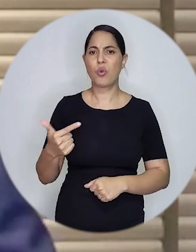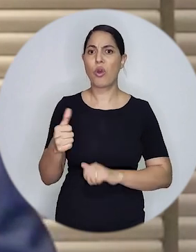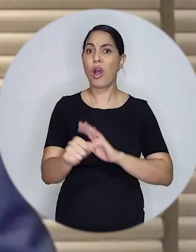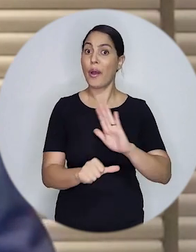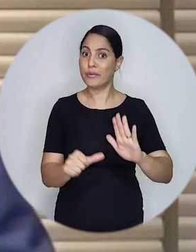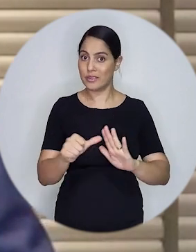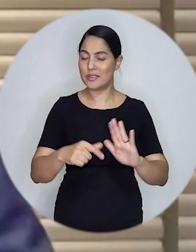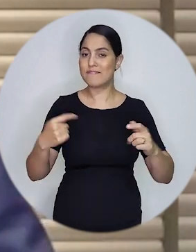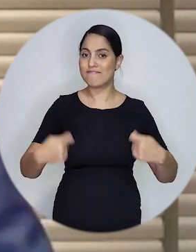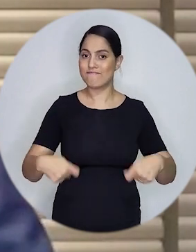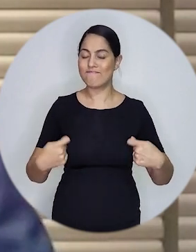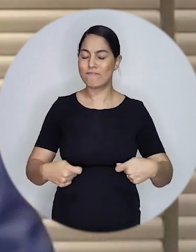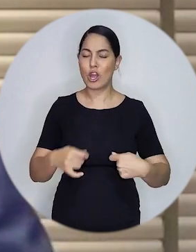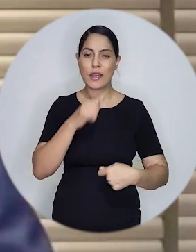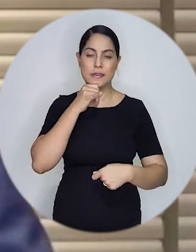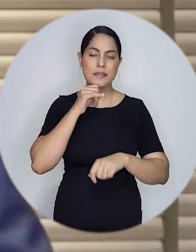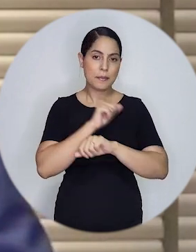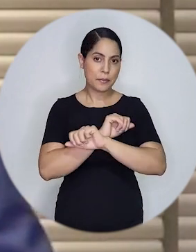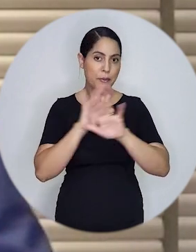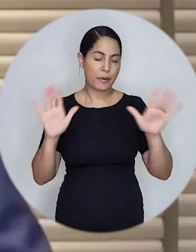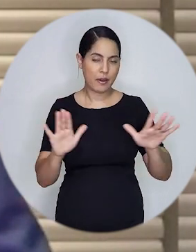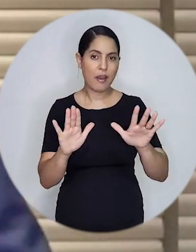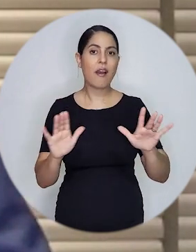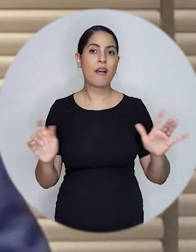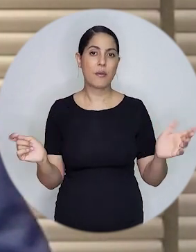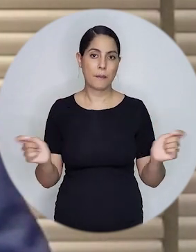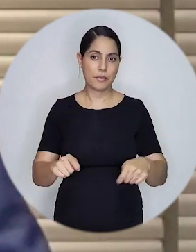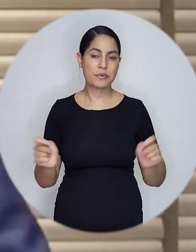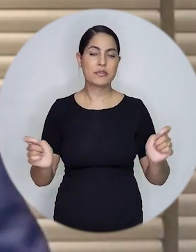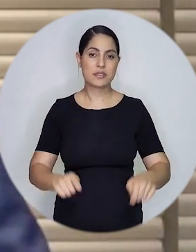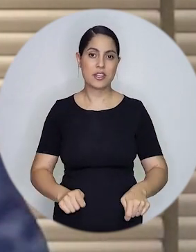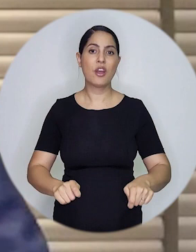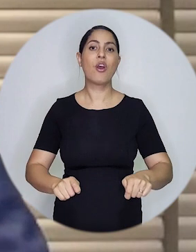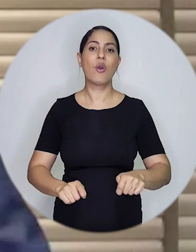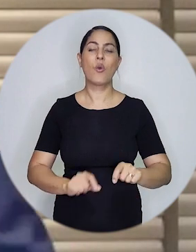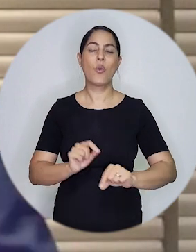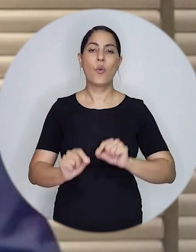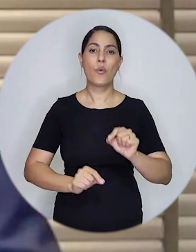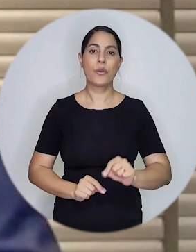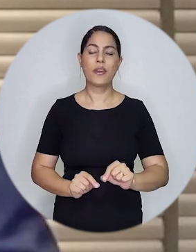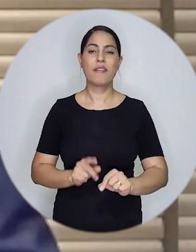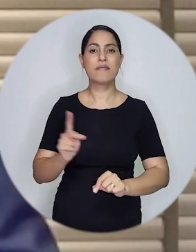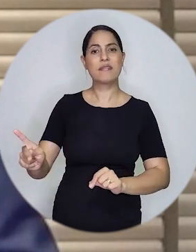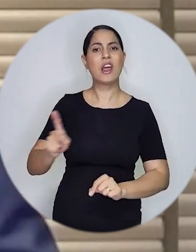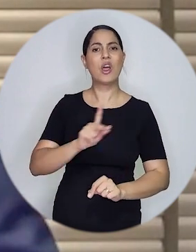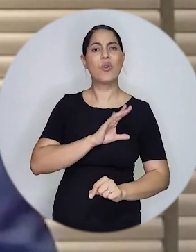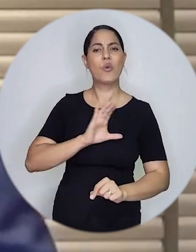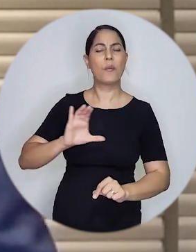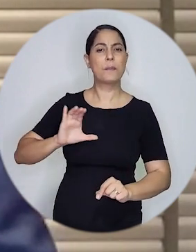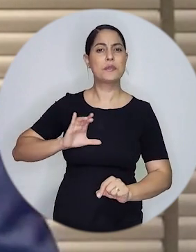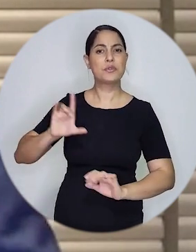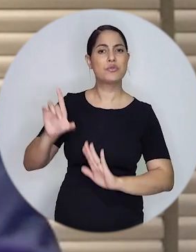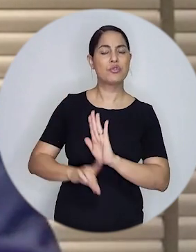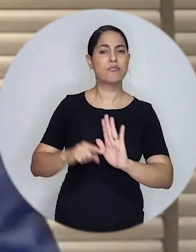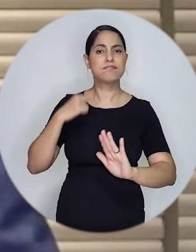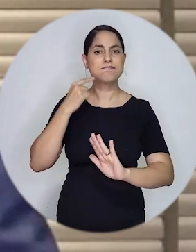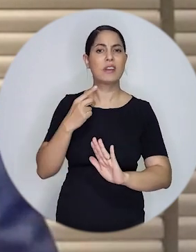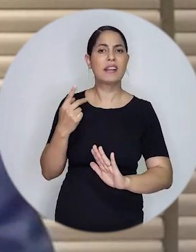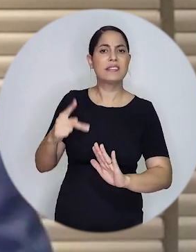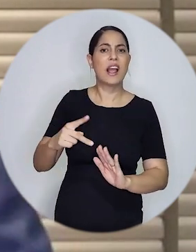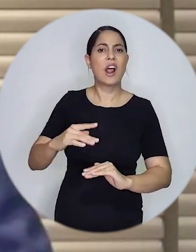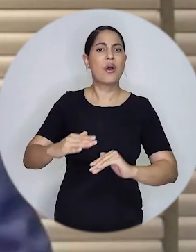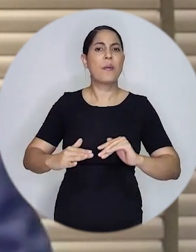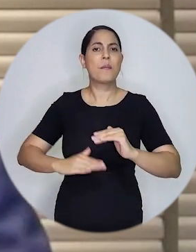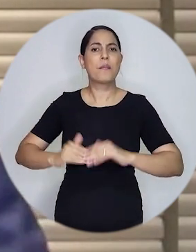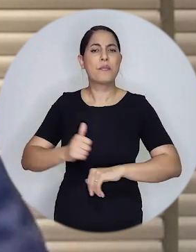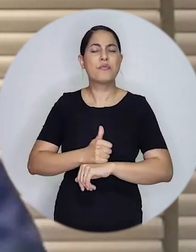a partir de 2012. Um dos critérios fundamentais desse provimento é determinar a competência da Comissão de Prerrogativas, o que